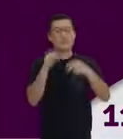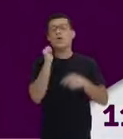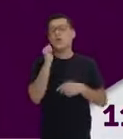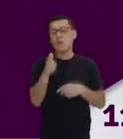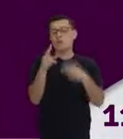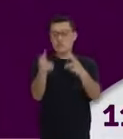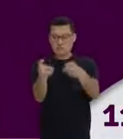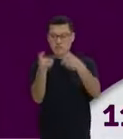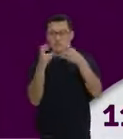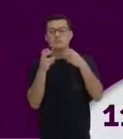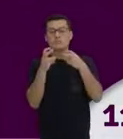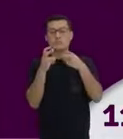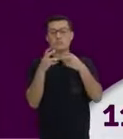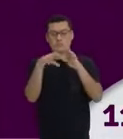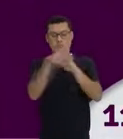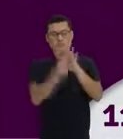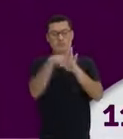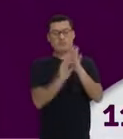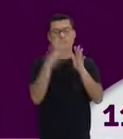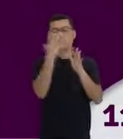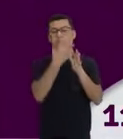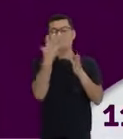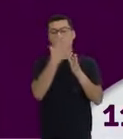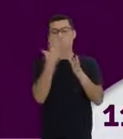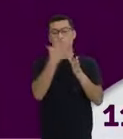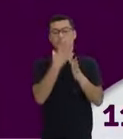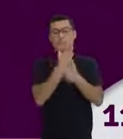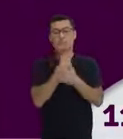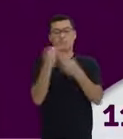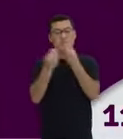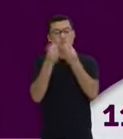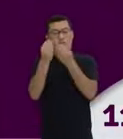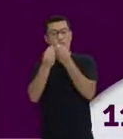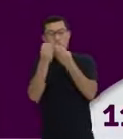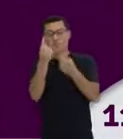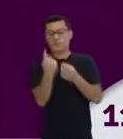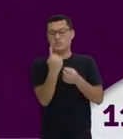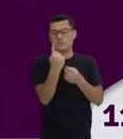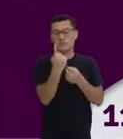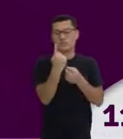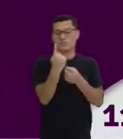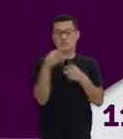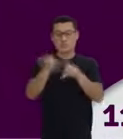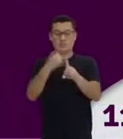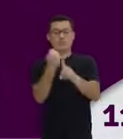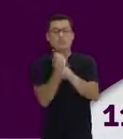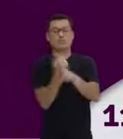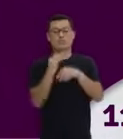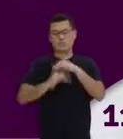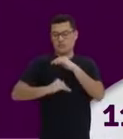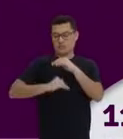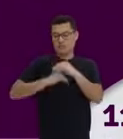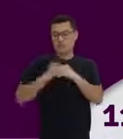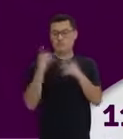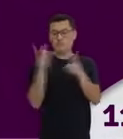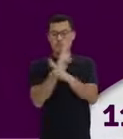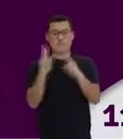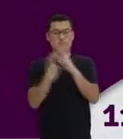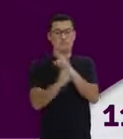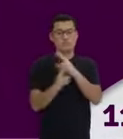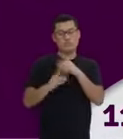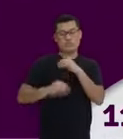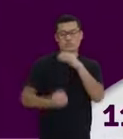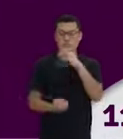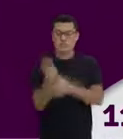conseguiu perceber que o conceito de música ele depende da forma como uma sociedade se envolve com a sua